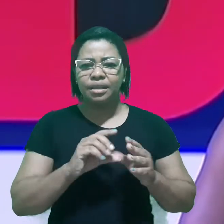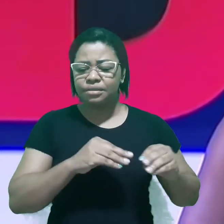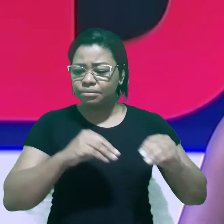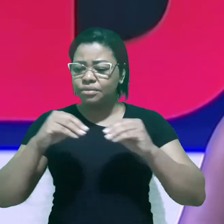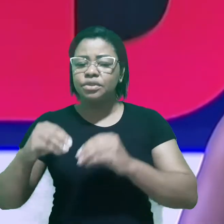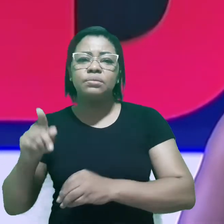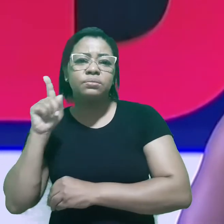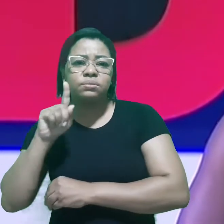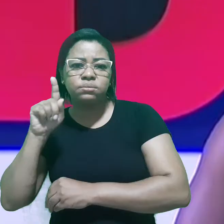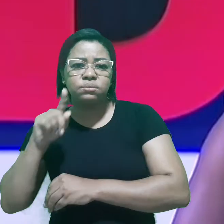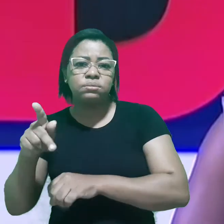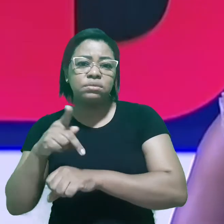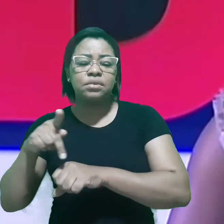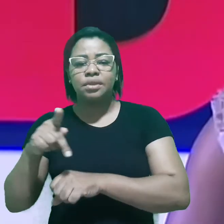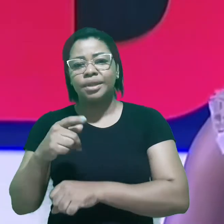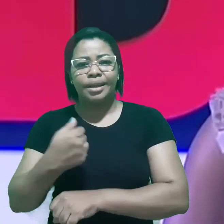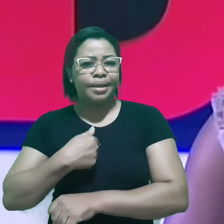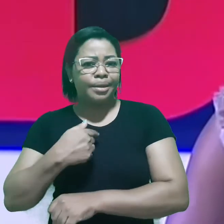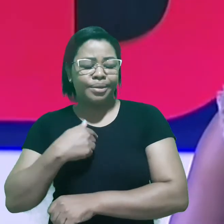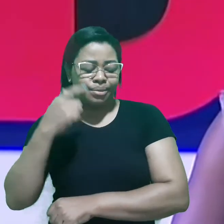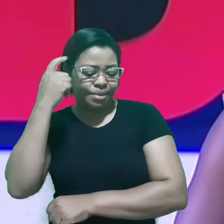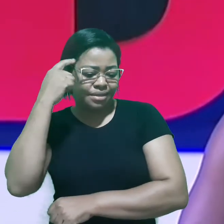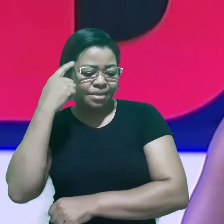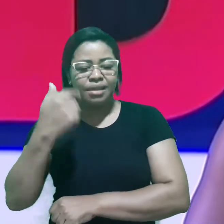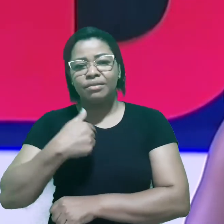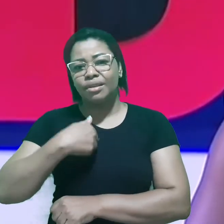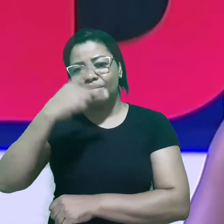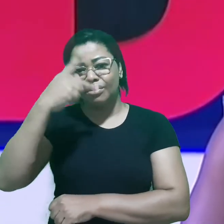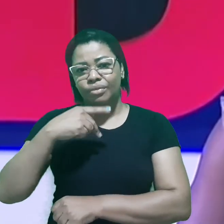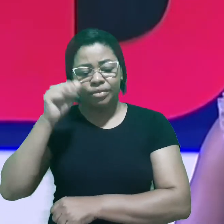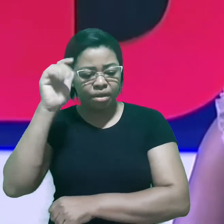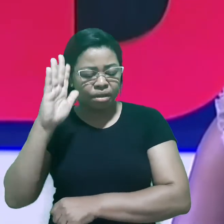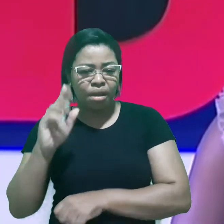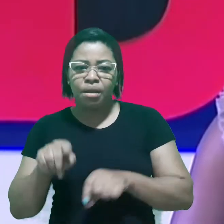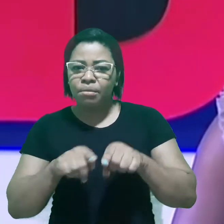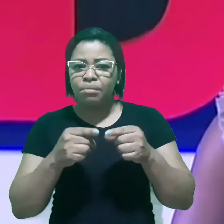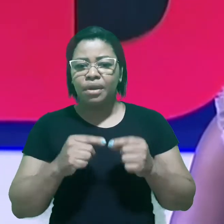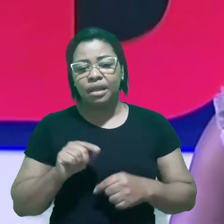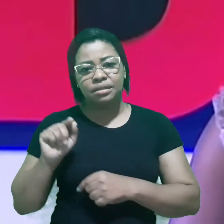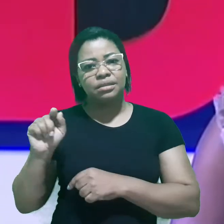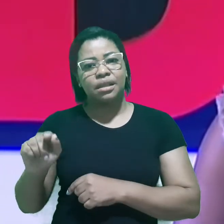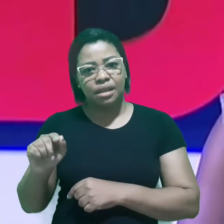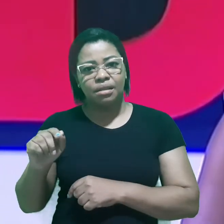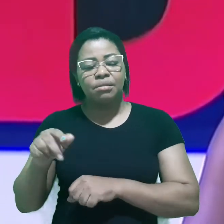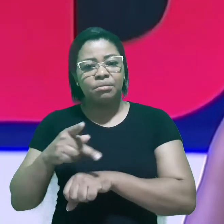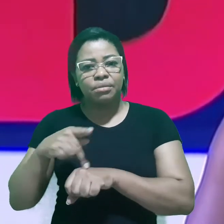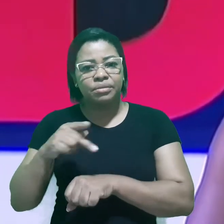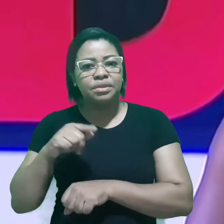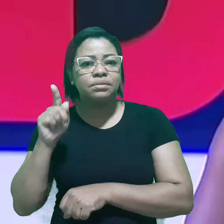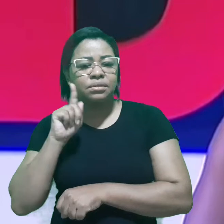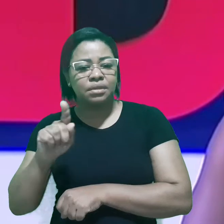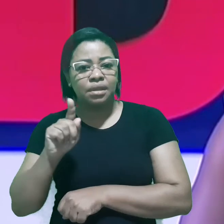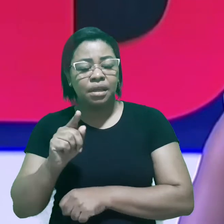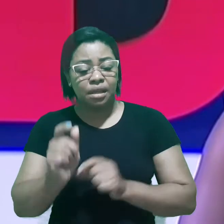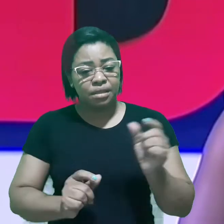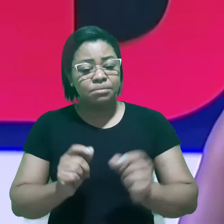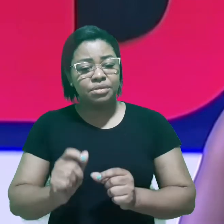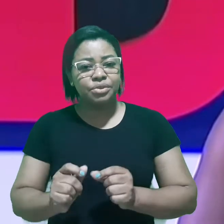uma africana. Mas nos Estados Unidos, sempre que o tema África surgia, pessoas vinham a mim, não importava que eu não soubesse nada sobre a